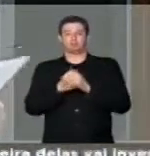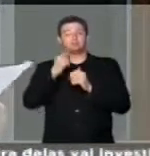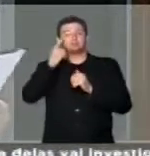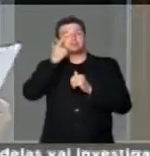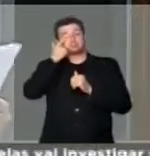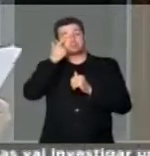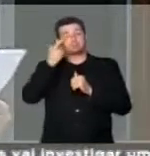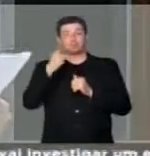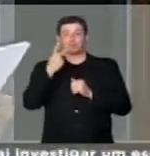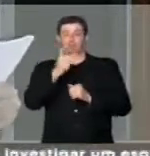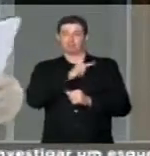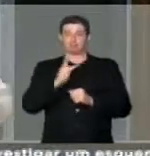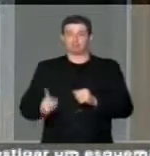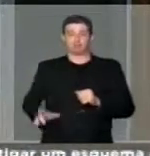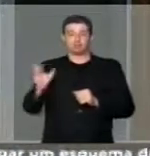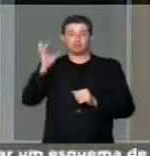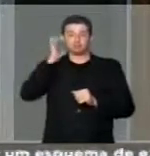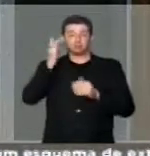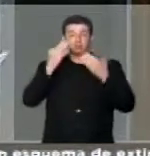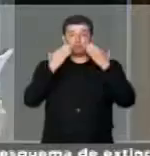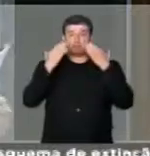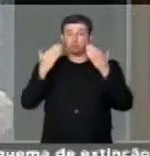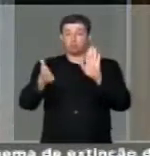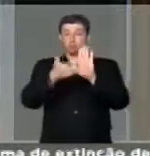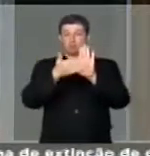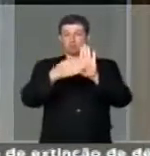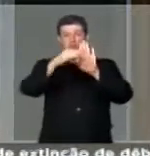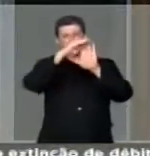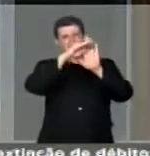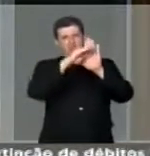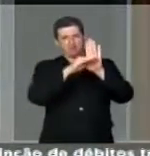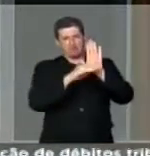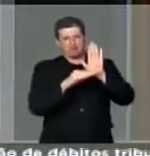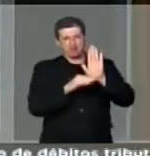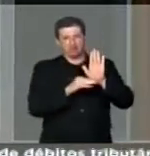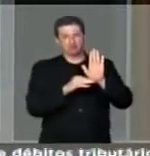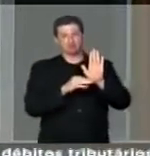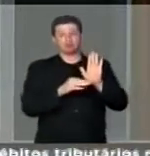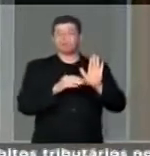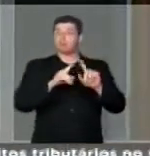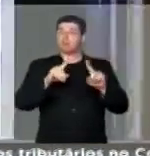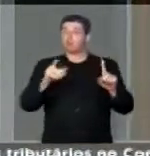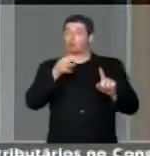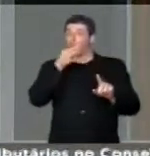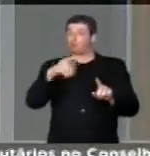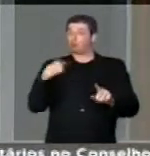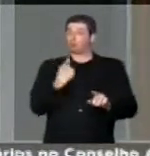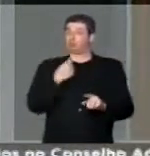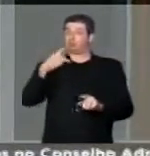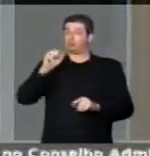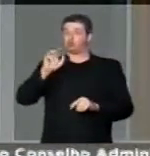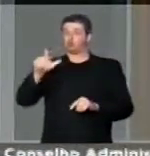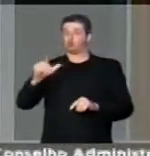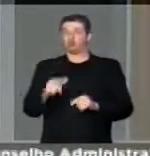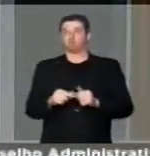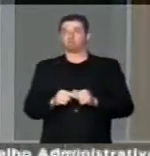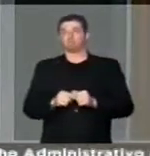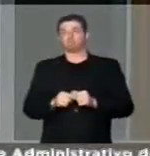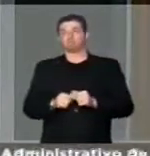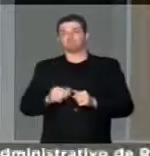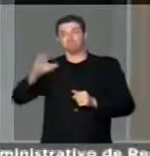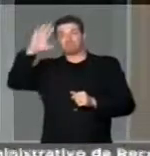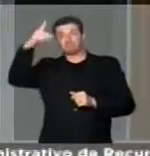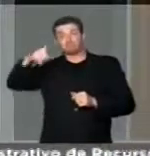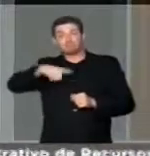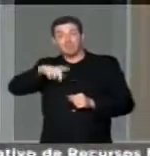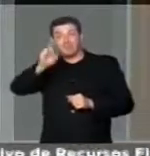que a presidente Dilma apresentou propostas aqui que, na nossa opinião, do PSOL, não são saídas